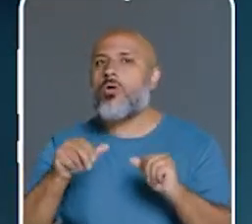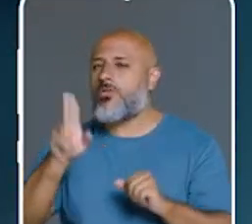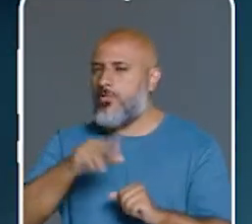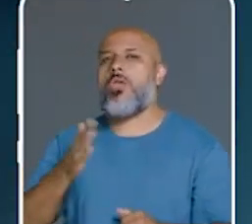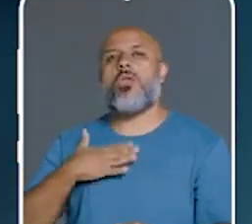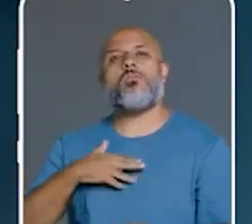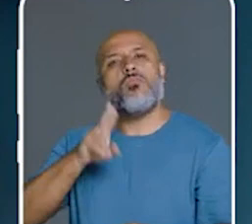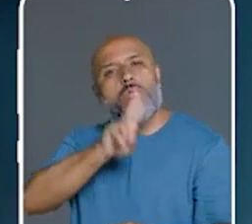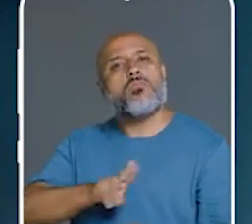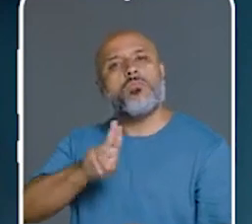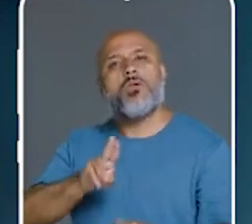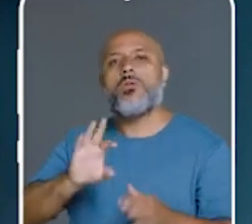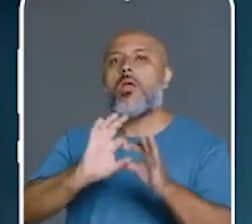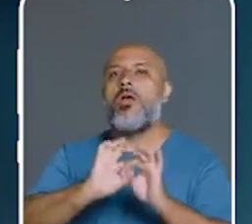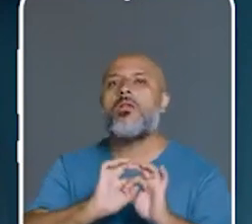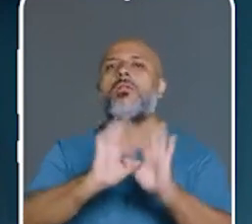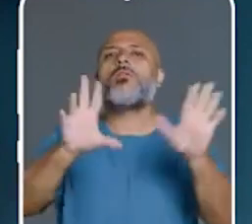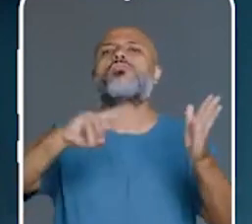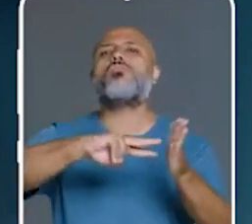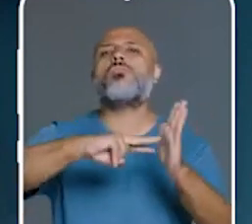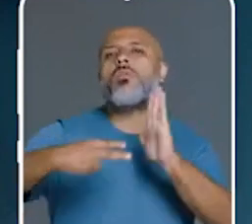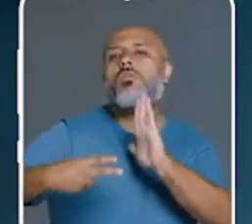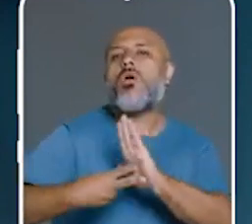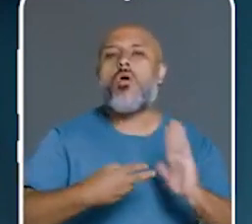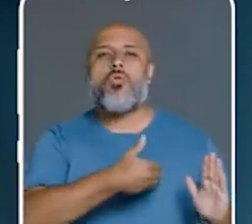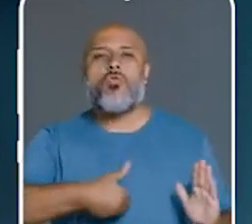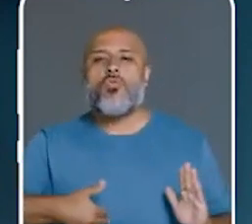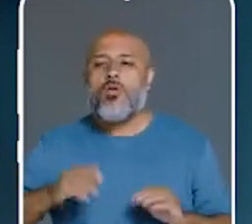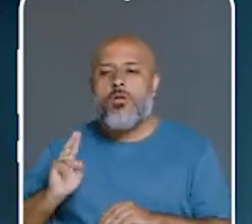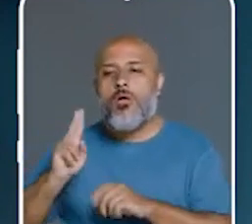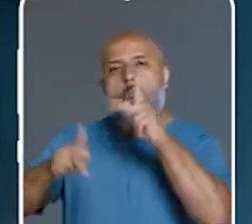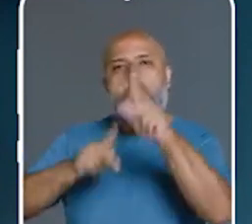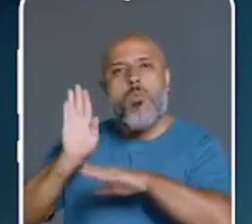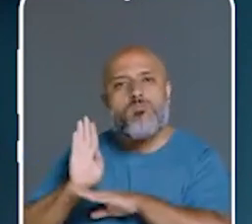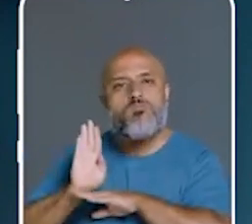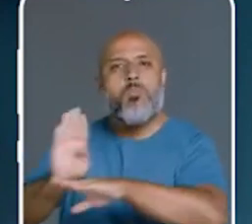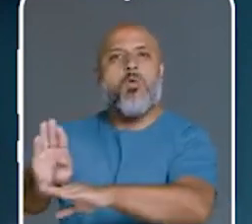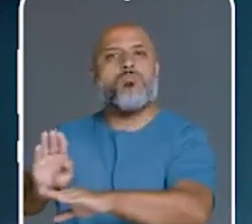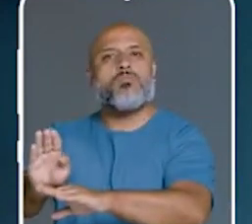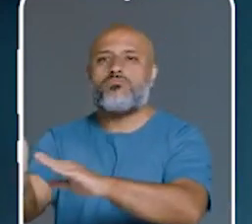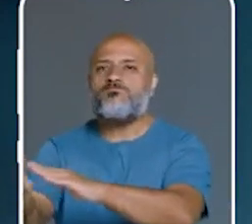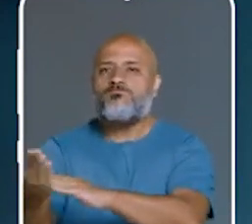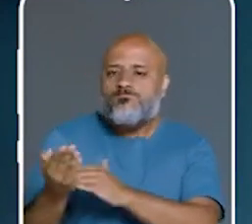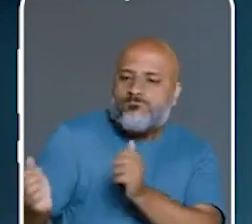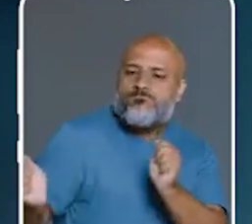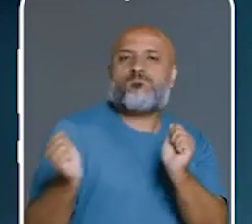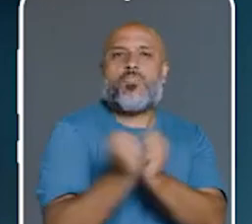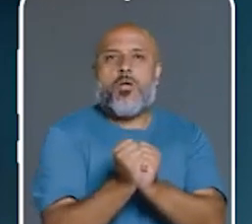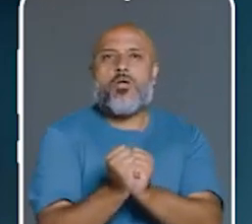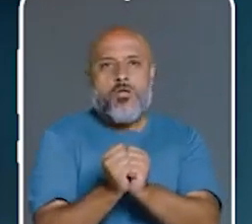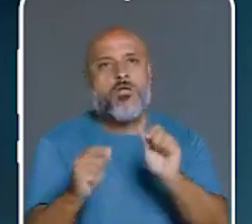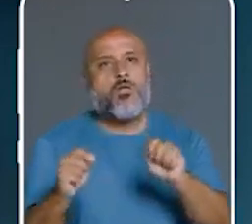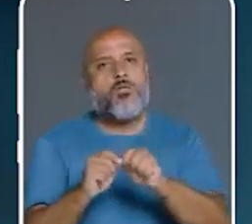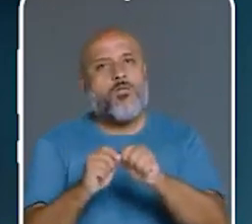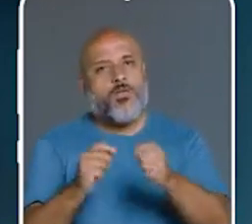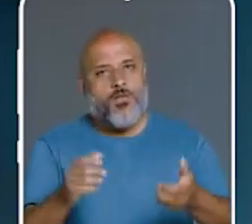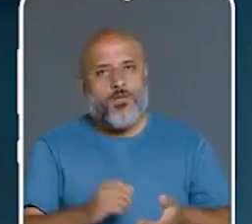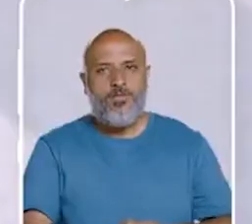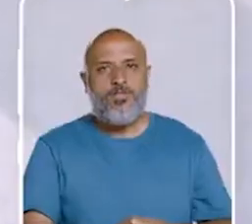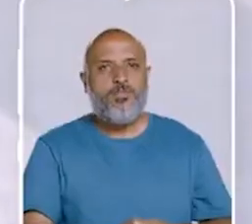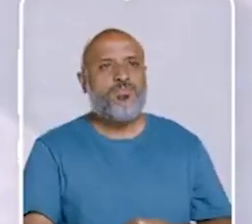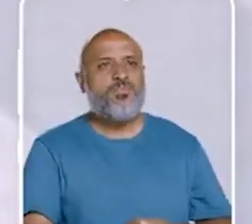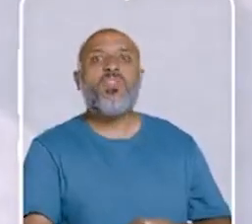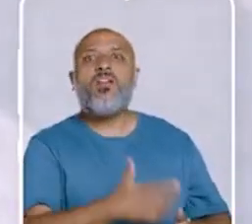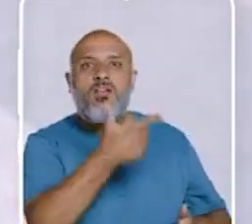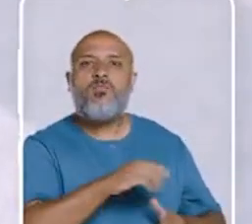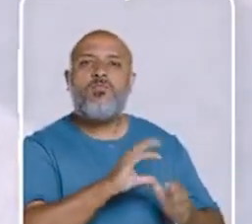usado, mas que eu usarei porque a democracia significa governar com o povo e para o povo. E é isso que eu vou fazer.